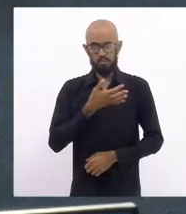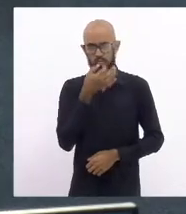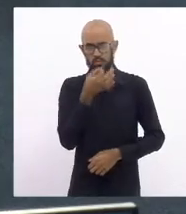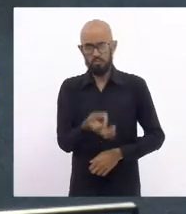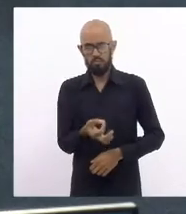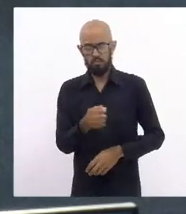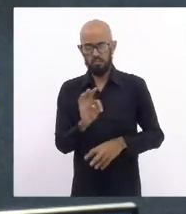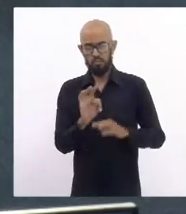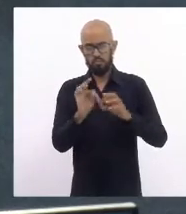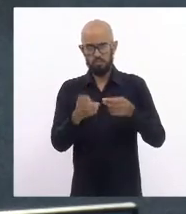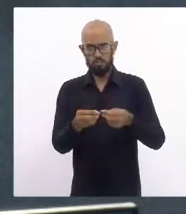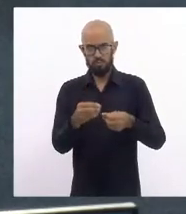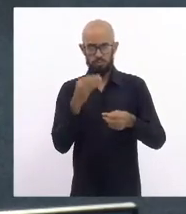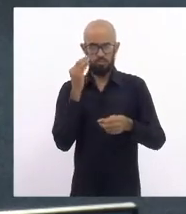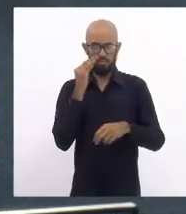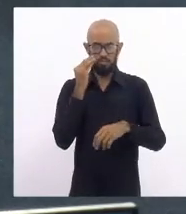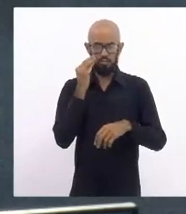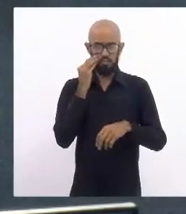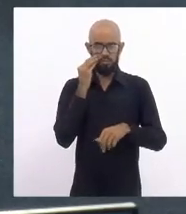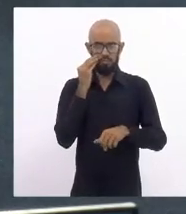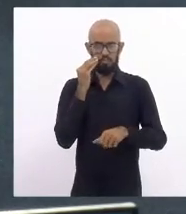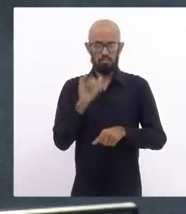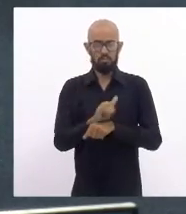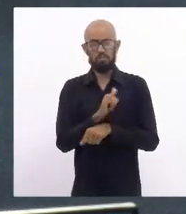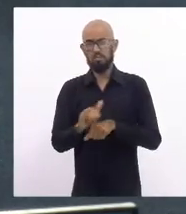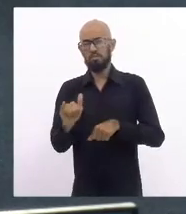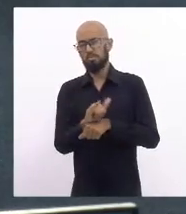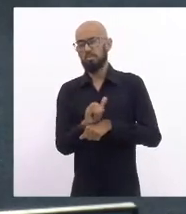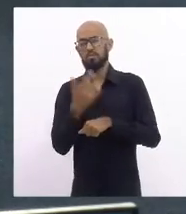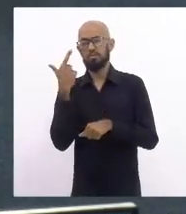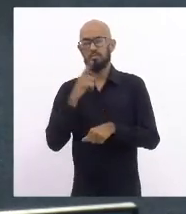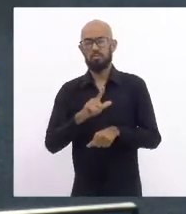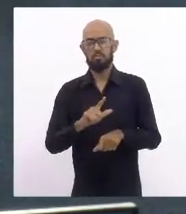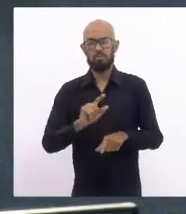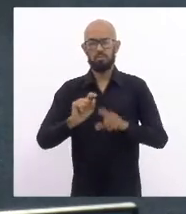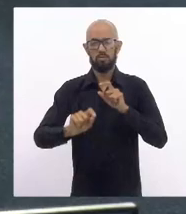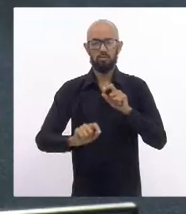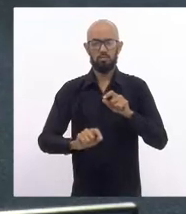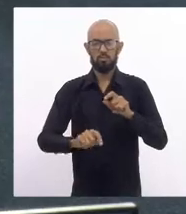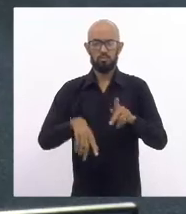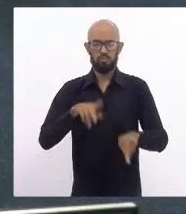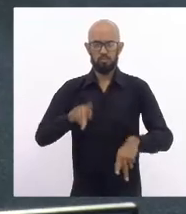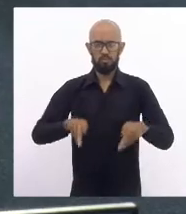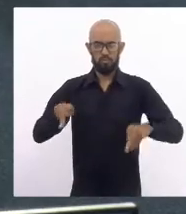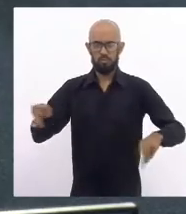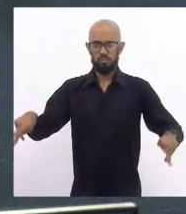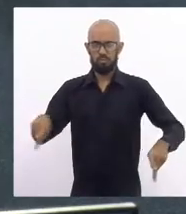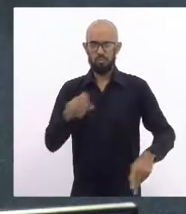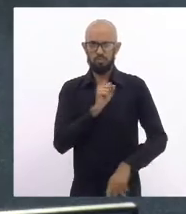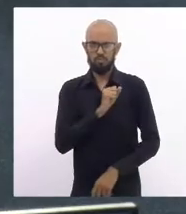estamos tentando ver a melhor forma de garantir para a população de São Gonçalo aquilo que